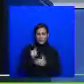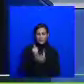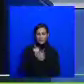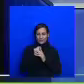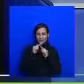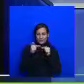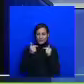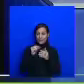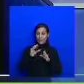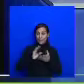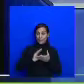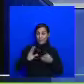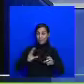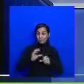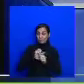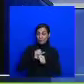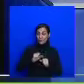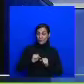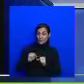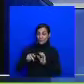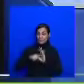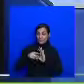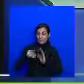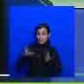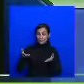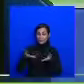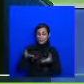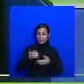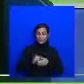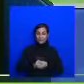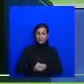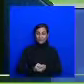Pode chamar que a sorte vem. O prêmio está acumulado. Pode sair para você hoje, hein?